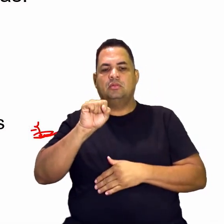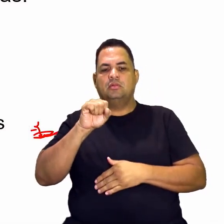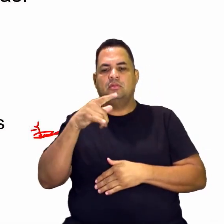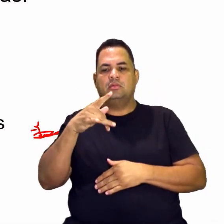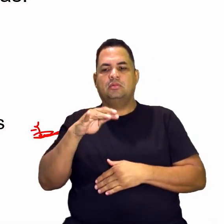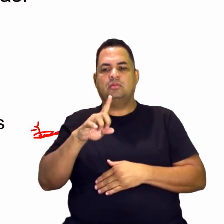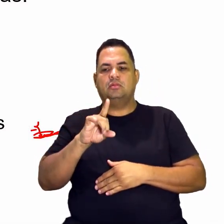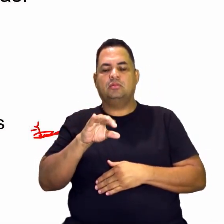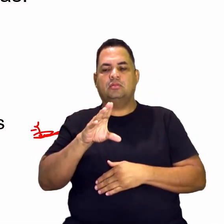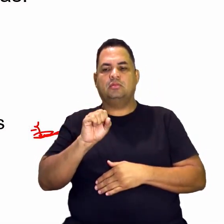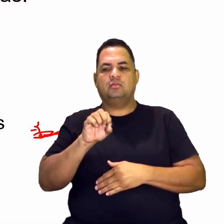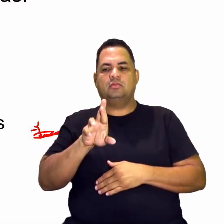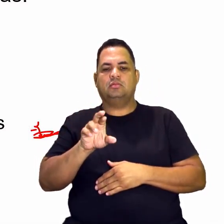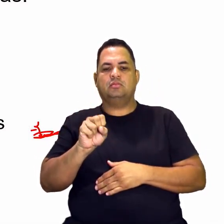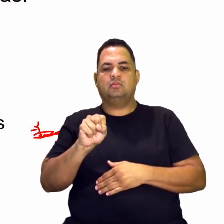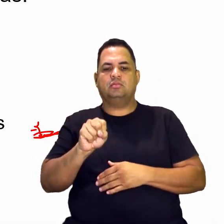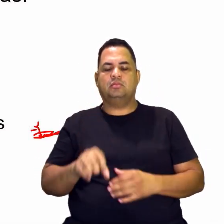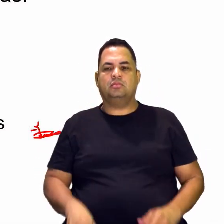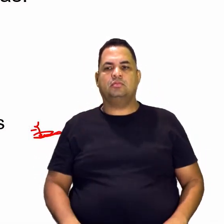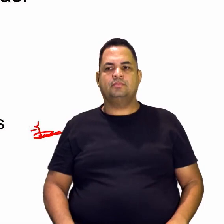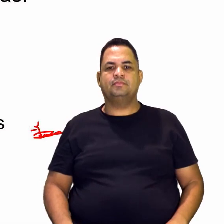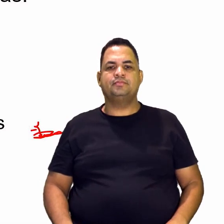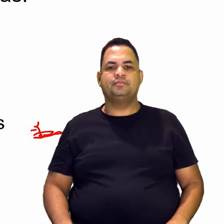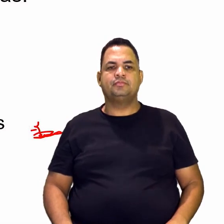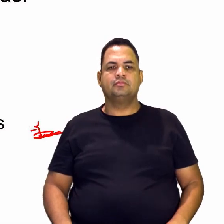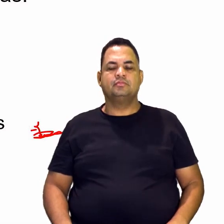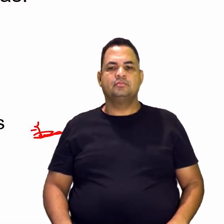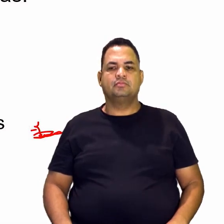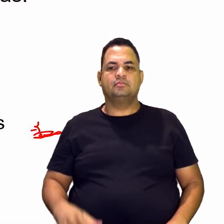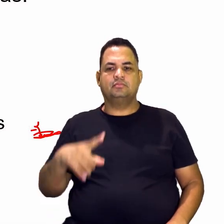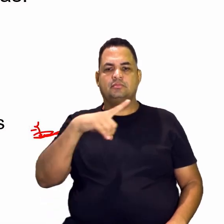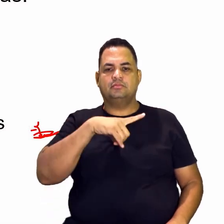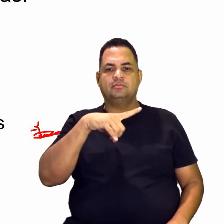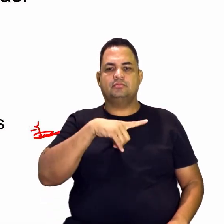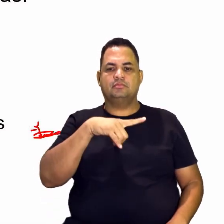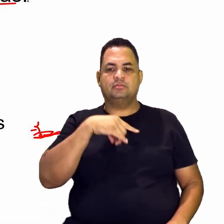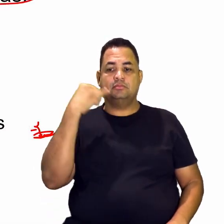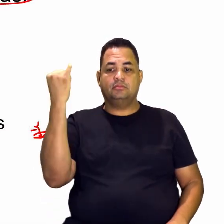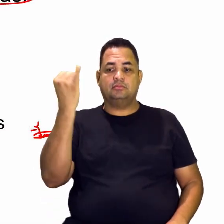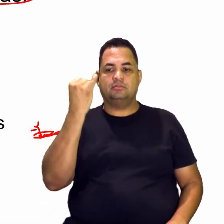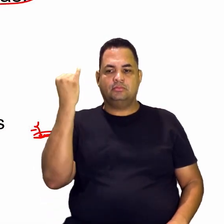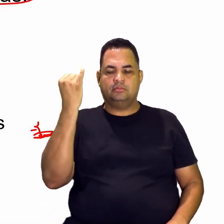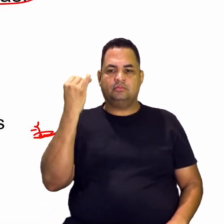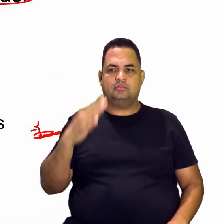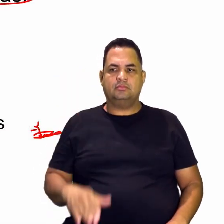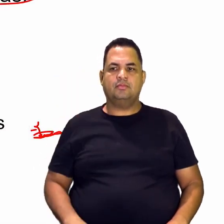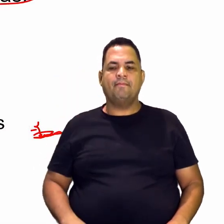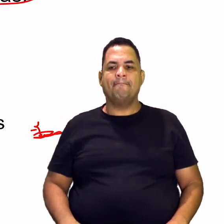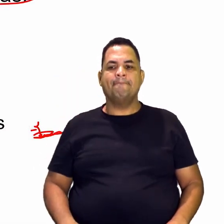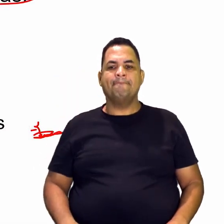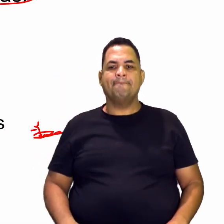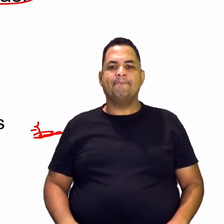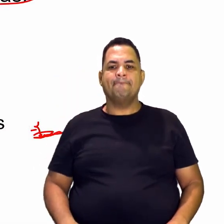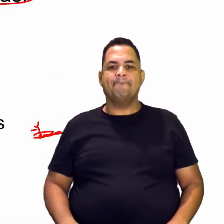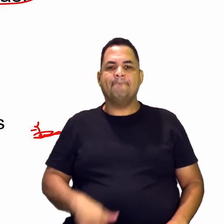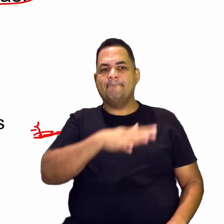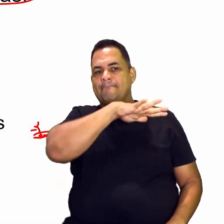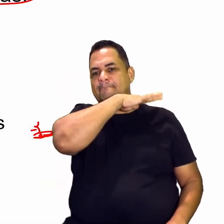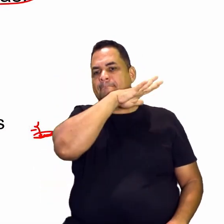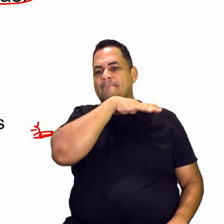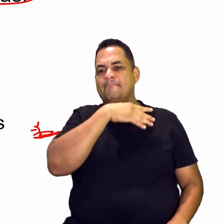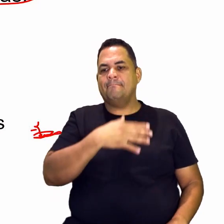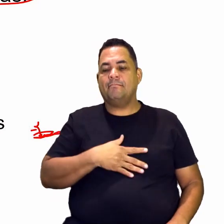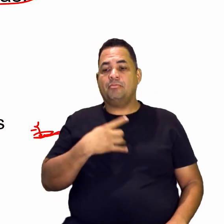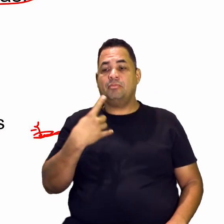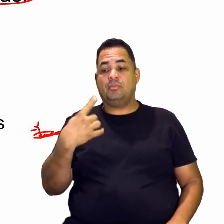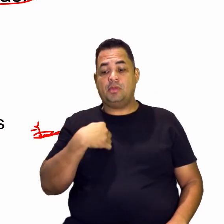os esporos. Muito bem, então aqui você já tem um ponto importantíssimo, ó. Nos animais,